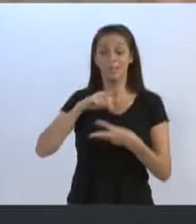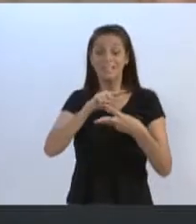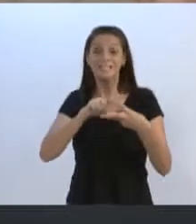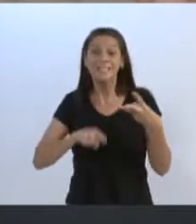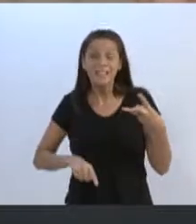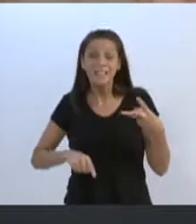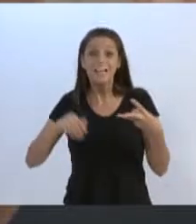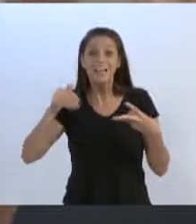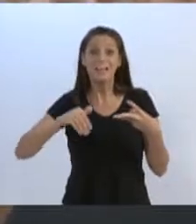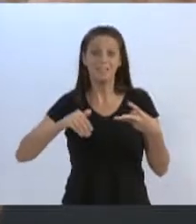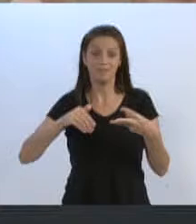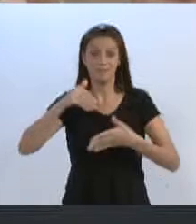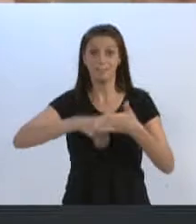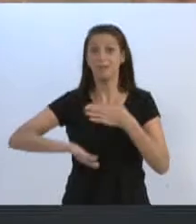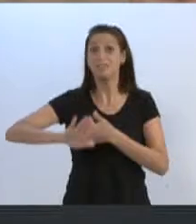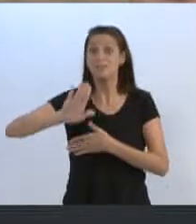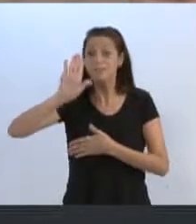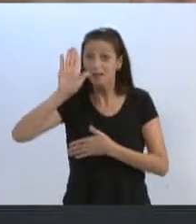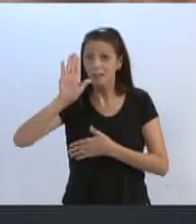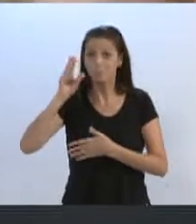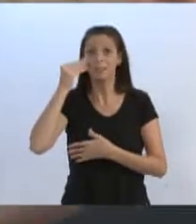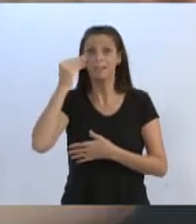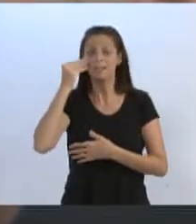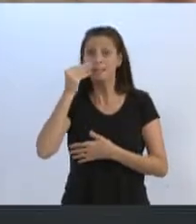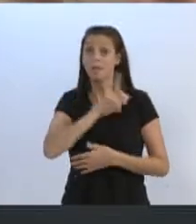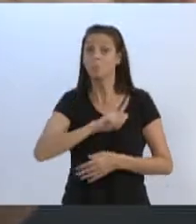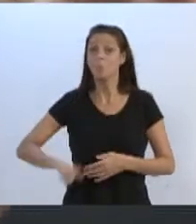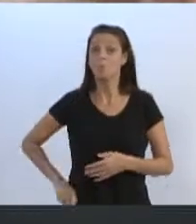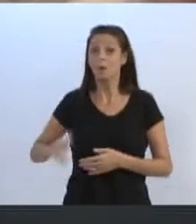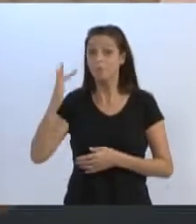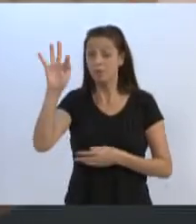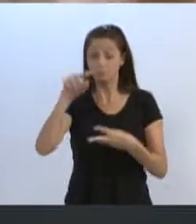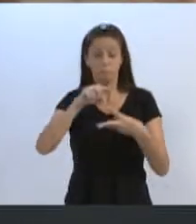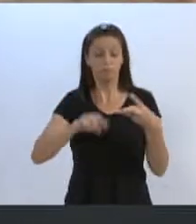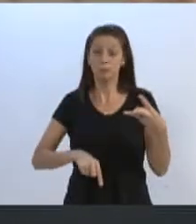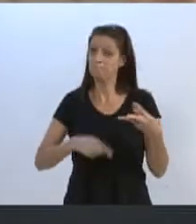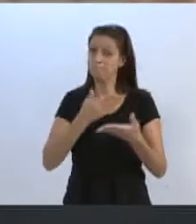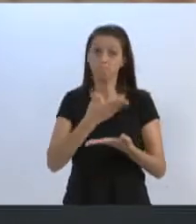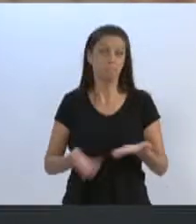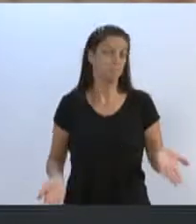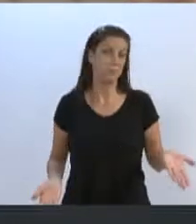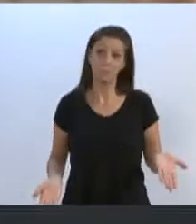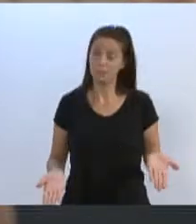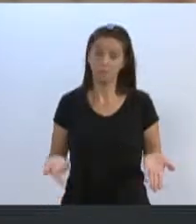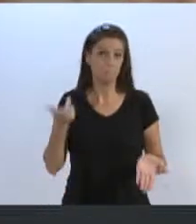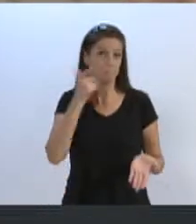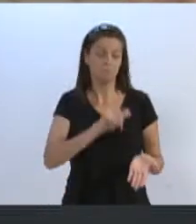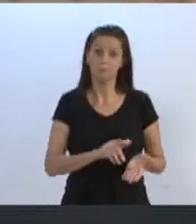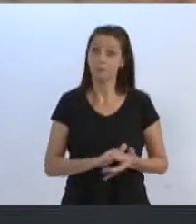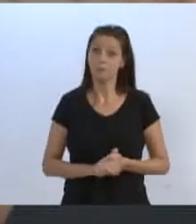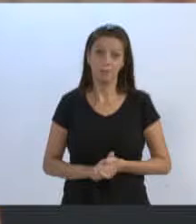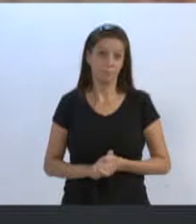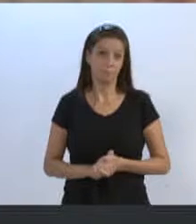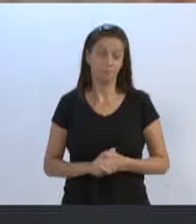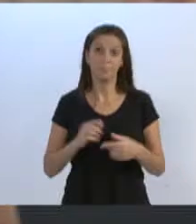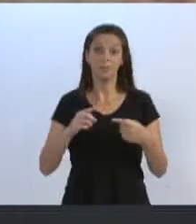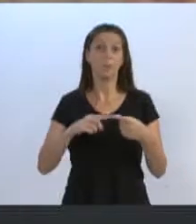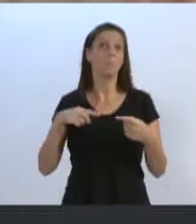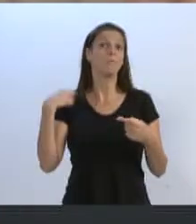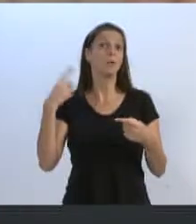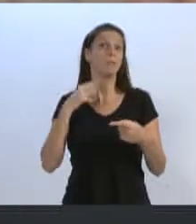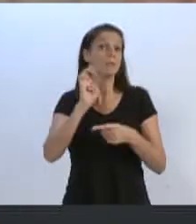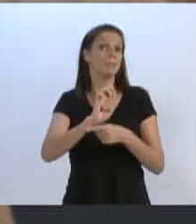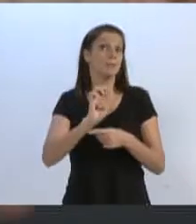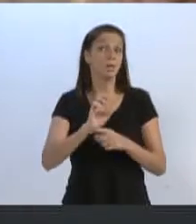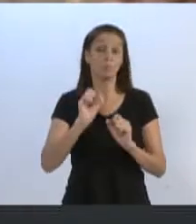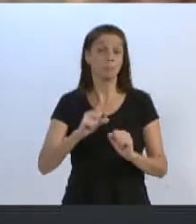verdade, na executiva da questão do governo, que não foram nenhum deles o mais votado aqui nas eleições. Deputados estaduais, poderíamos